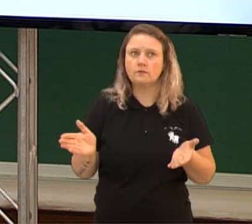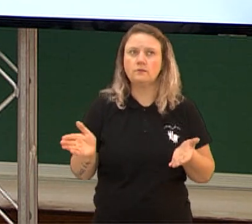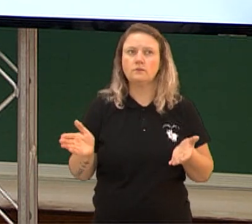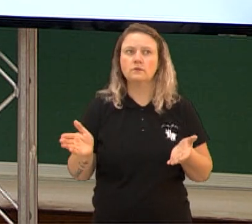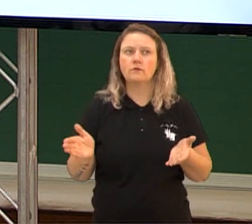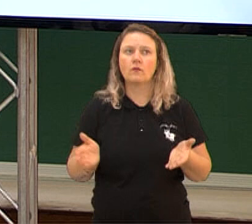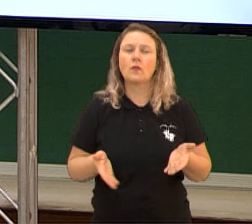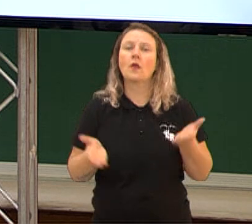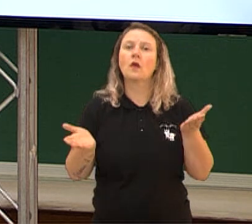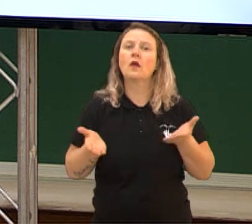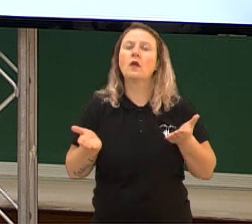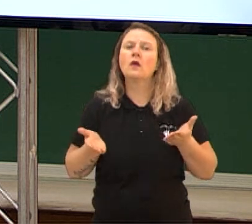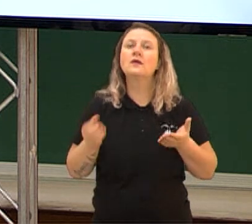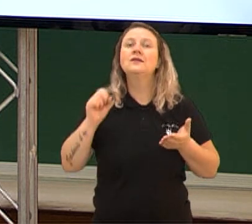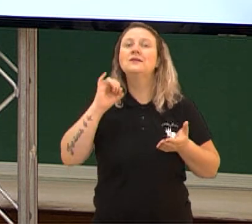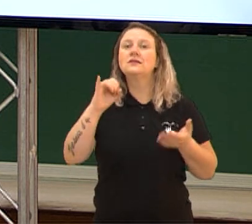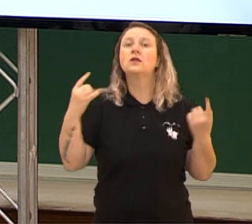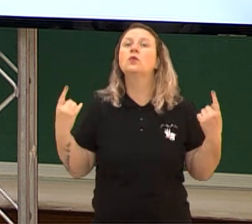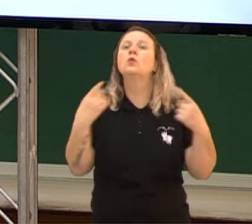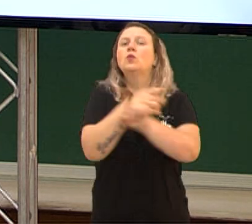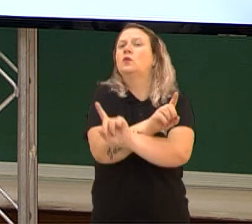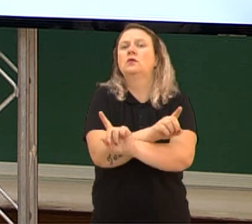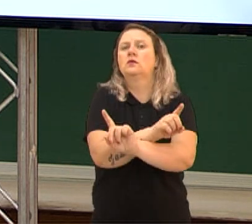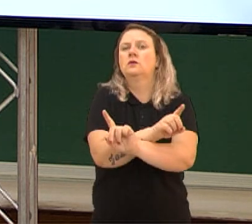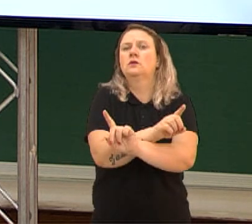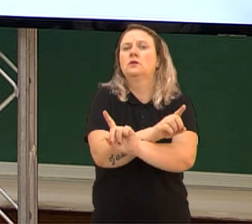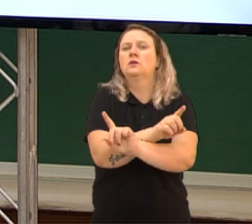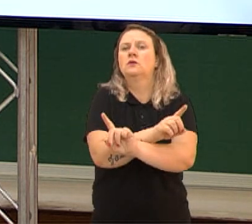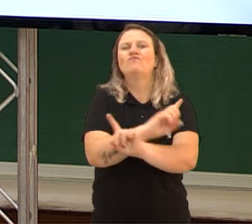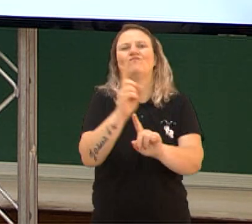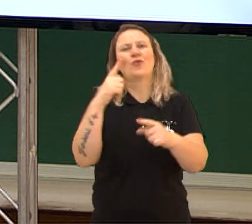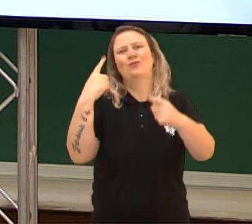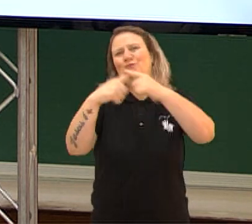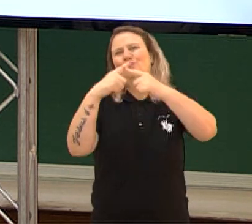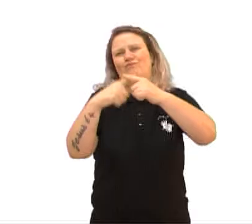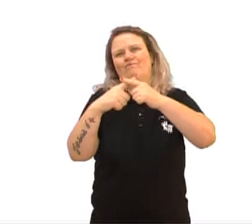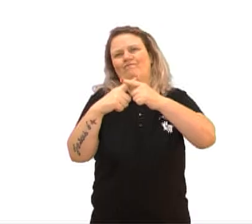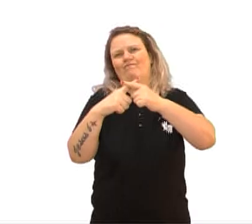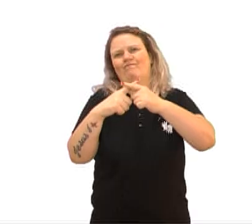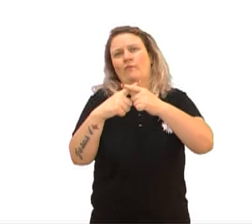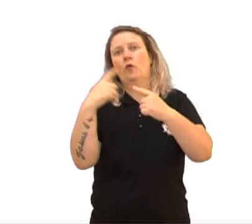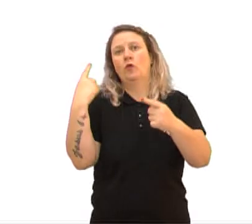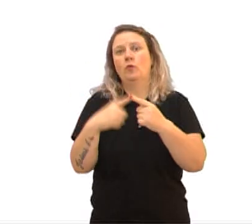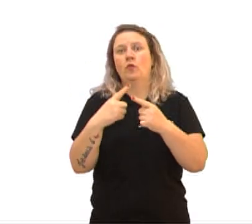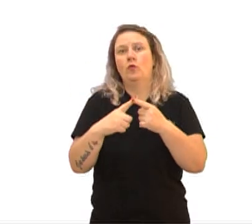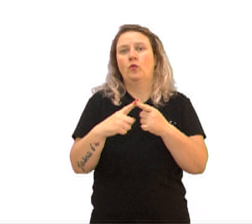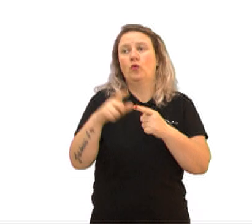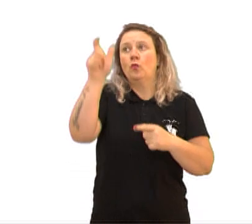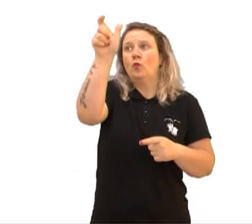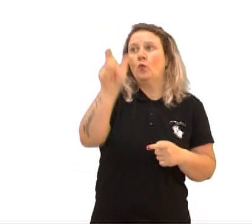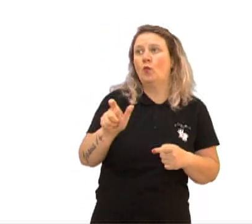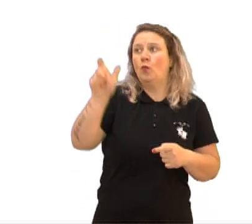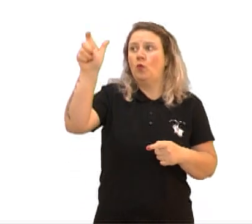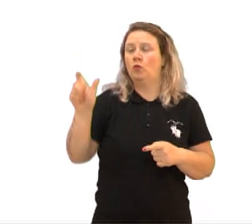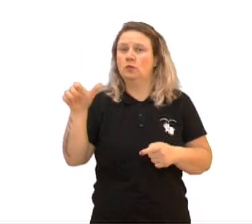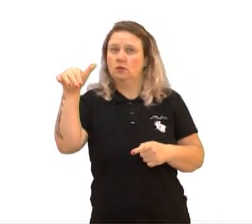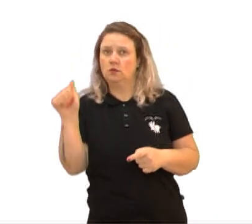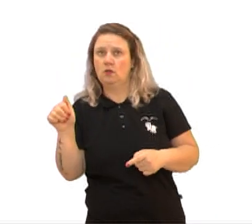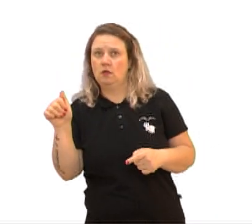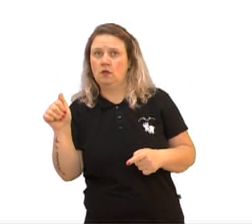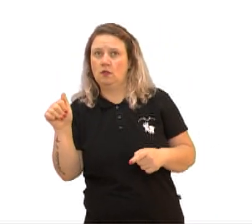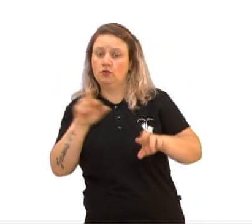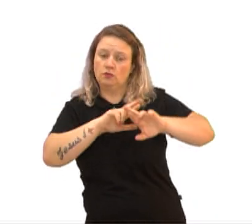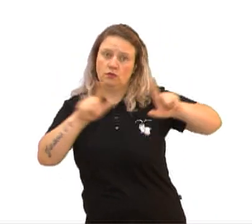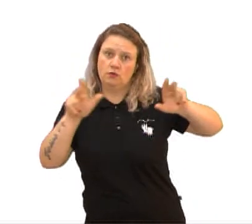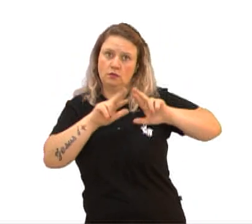A é 2 por 1. Se você fizesse ao contrário, não daria multiplicação, porque o número de colunas da A não é igual ao número de linhas